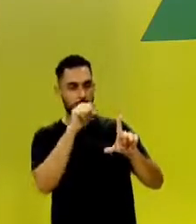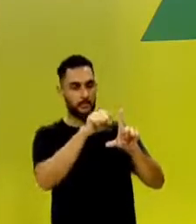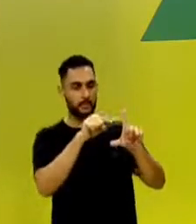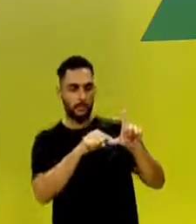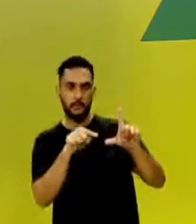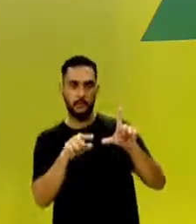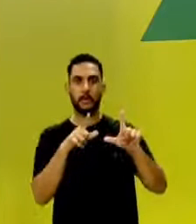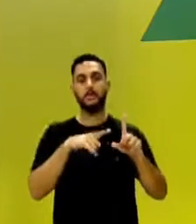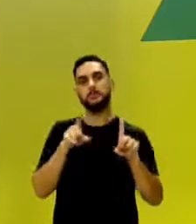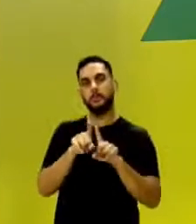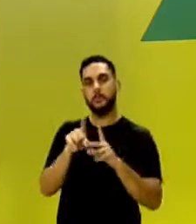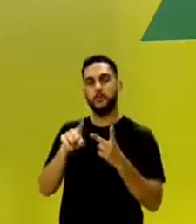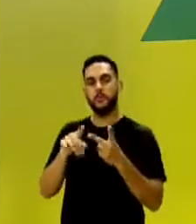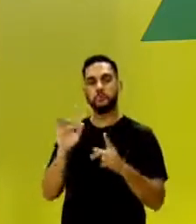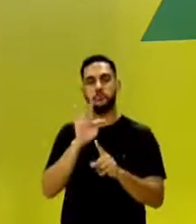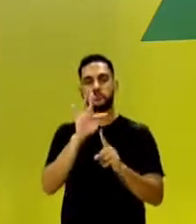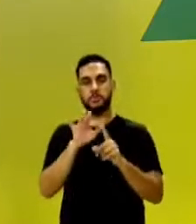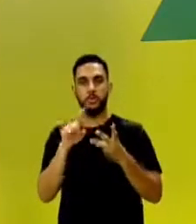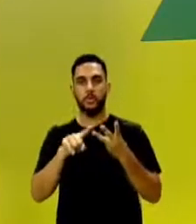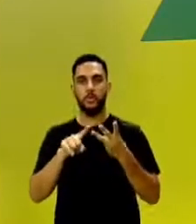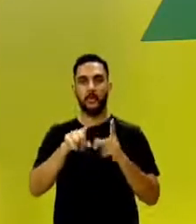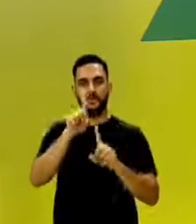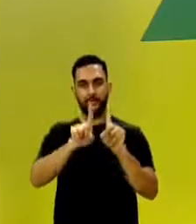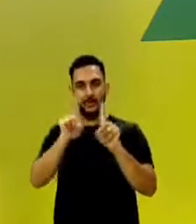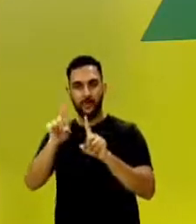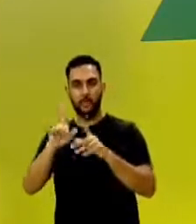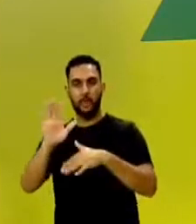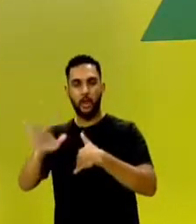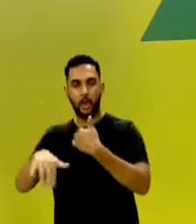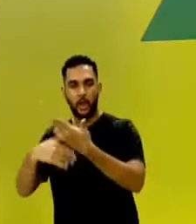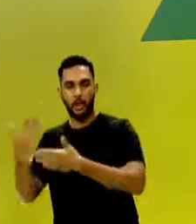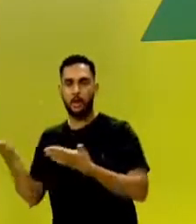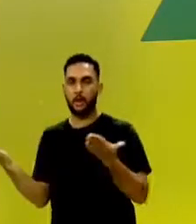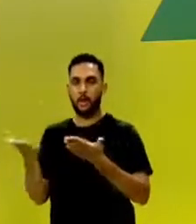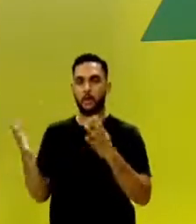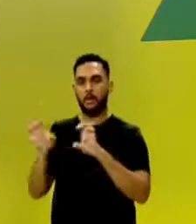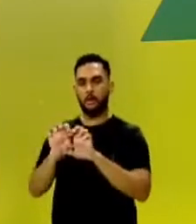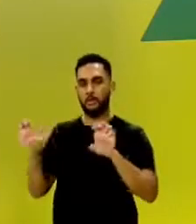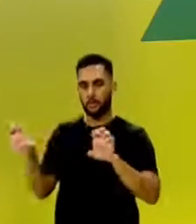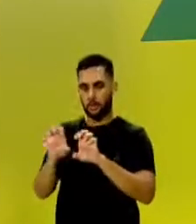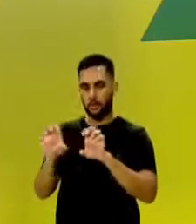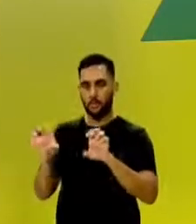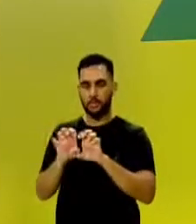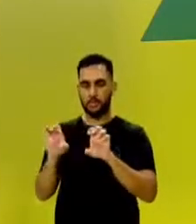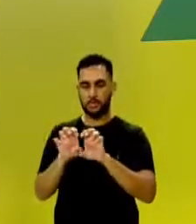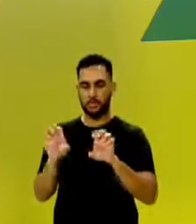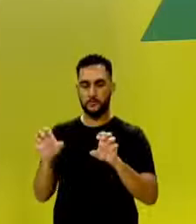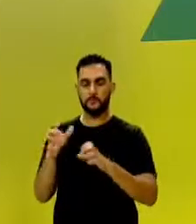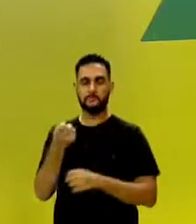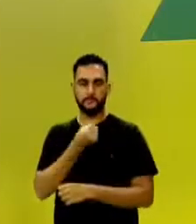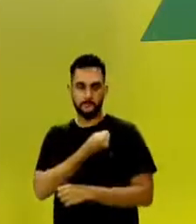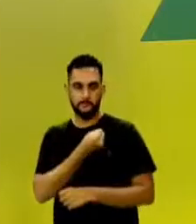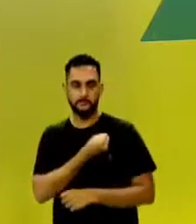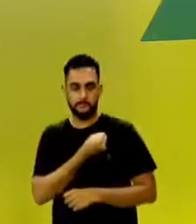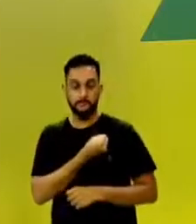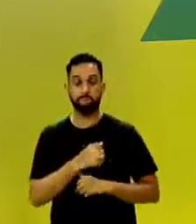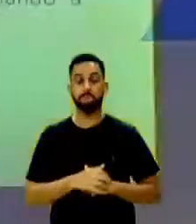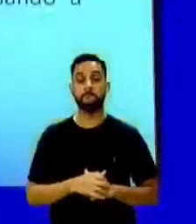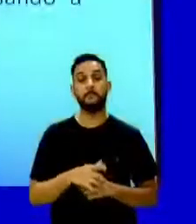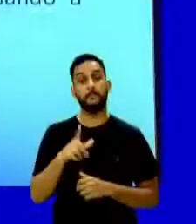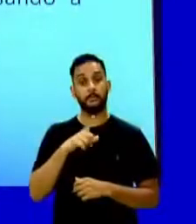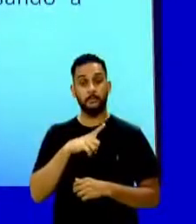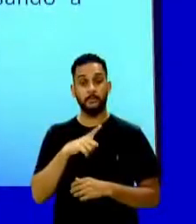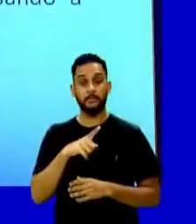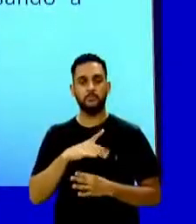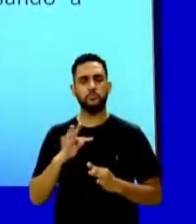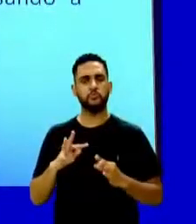falamos sobre gráficos para assim chegar na equação da reta e por meio da equação da reta a gente pode expressar